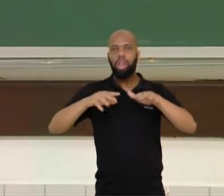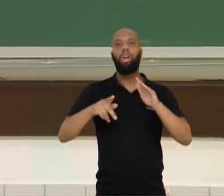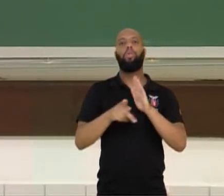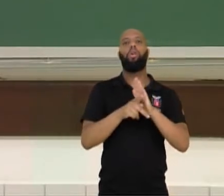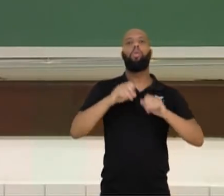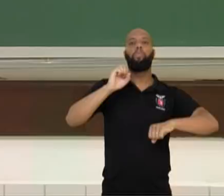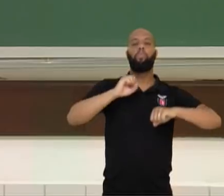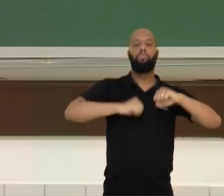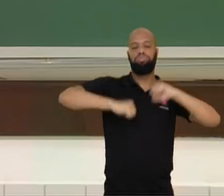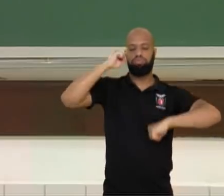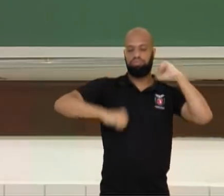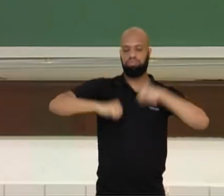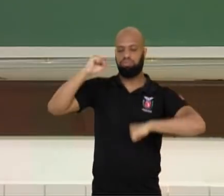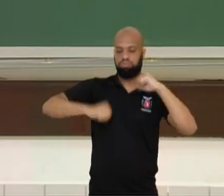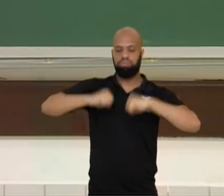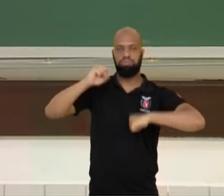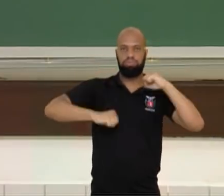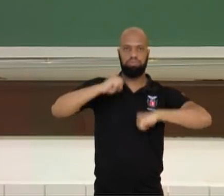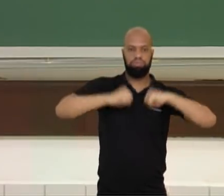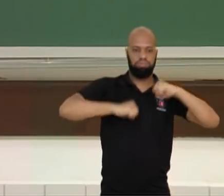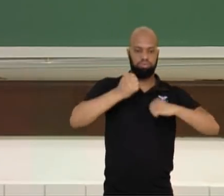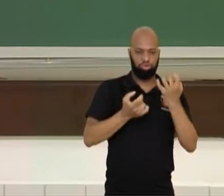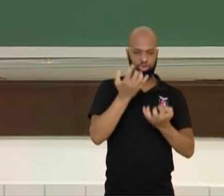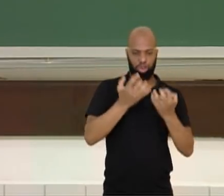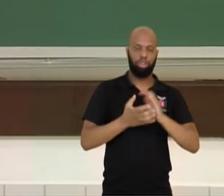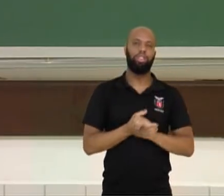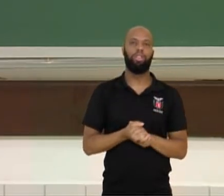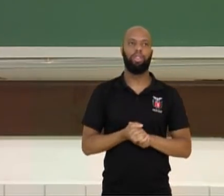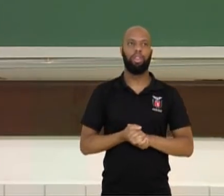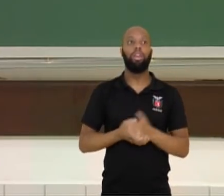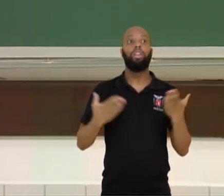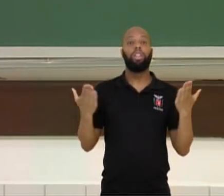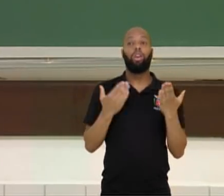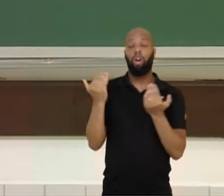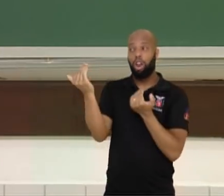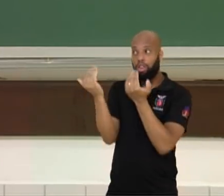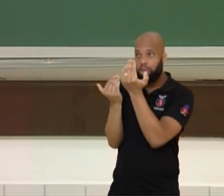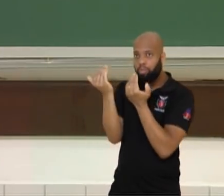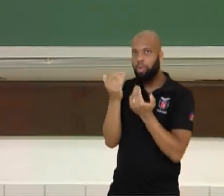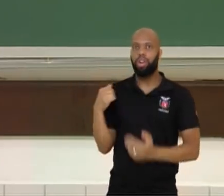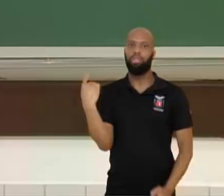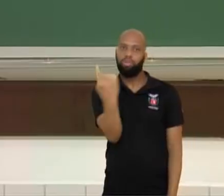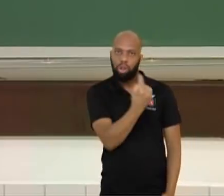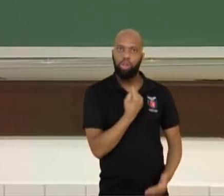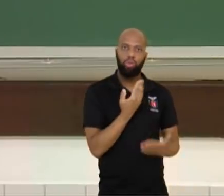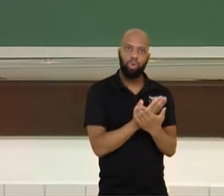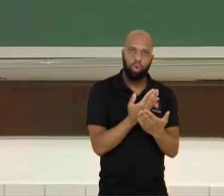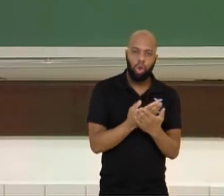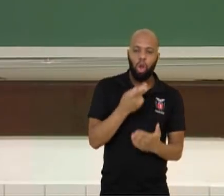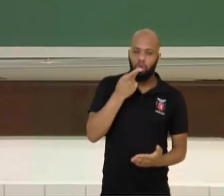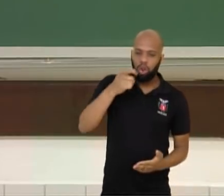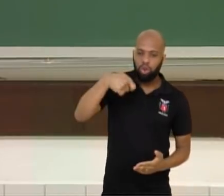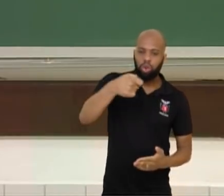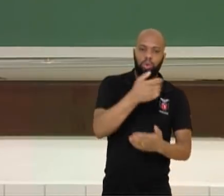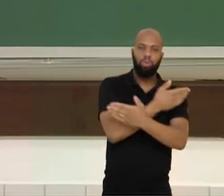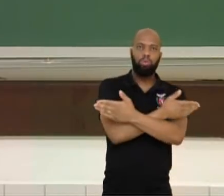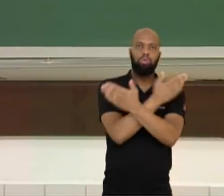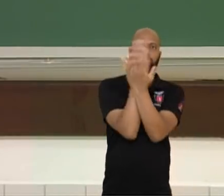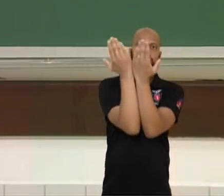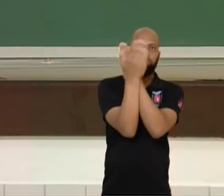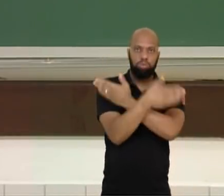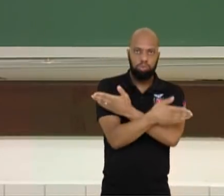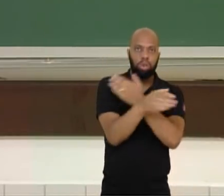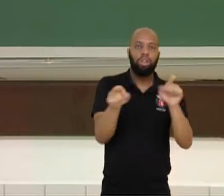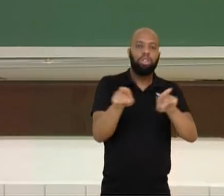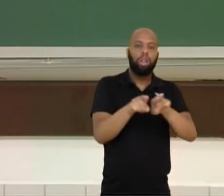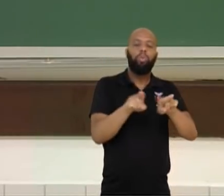bom? Agora, gente, a gente vai fazer algumas comparações. Tá? A gente estudou lá, falou sobre os moinhos de vento, sobre os moinhos